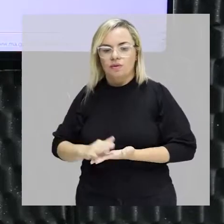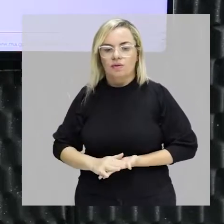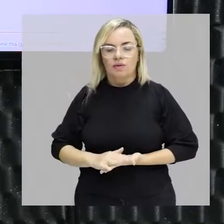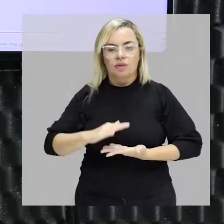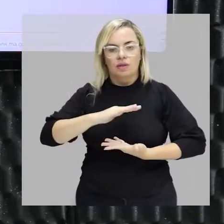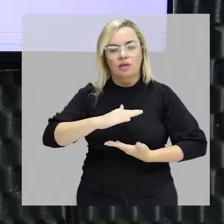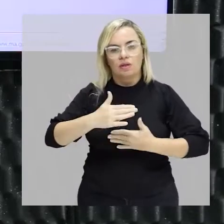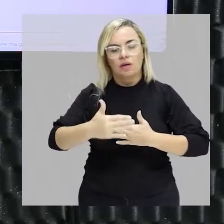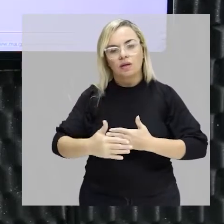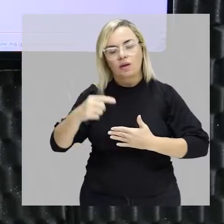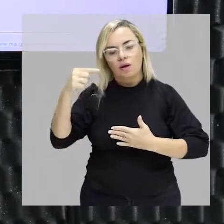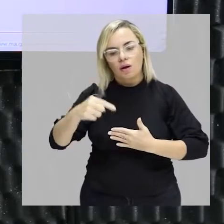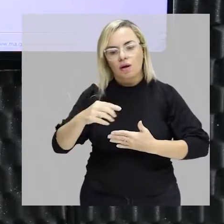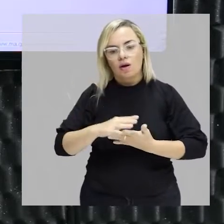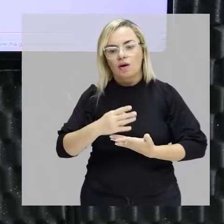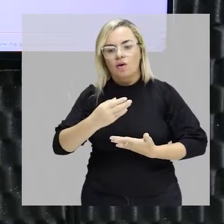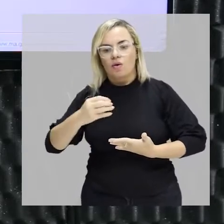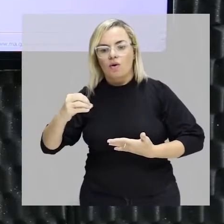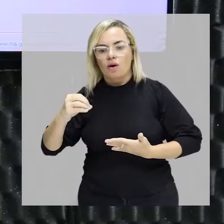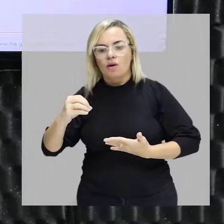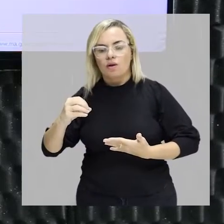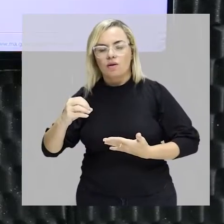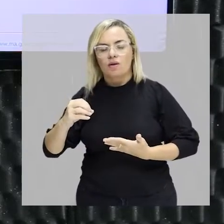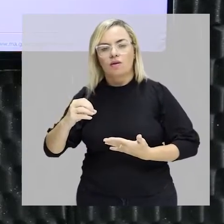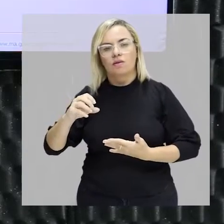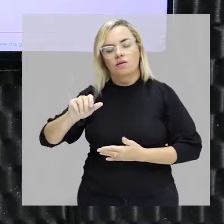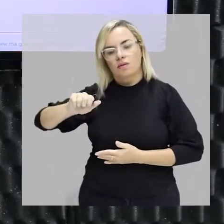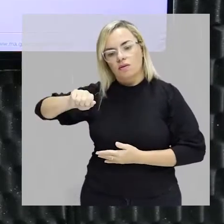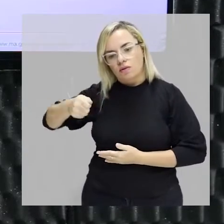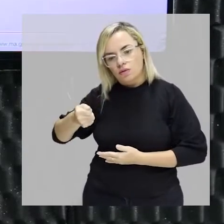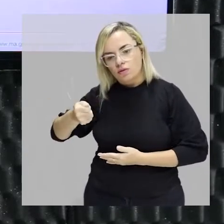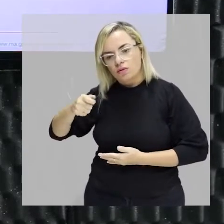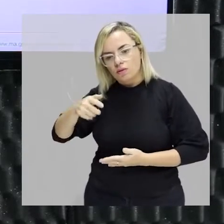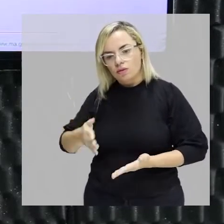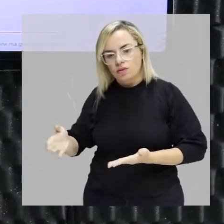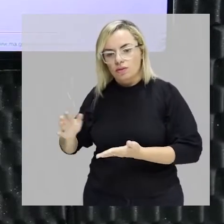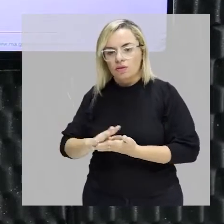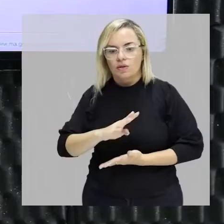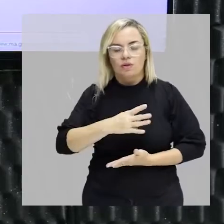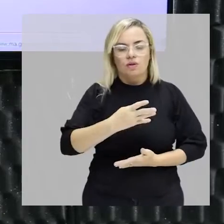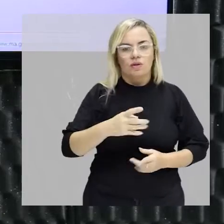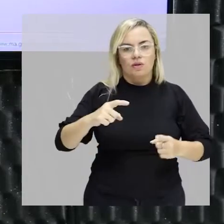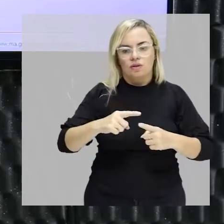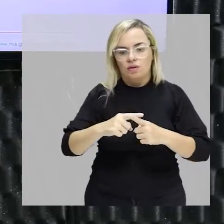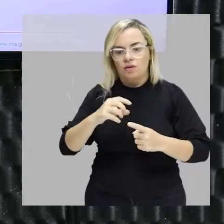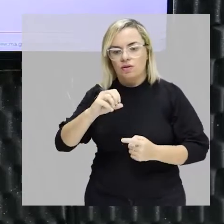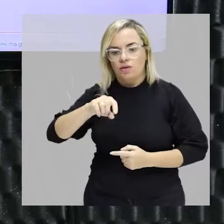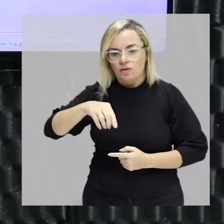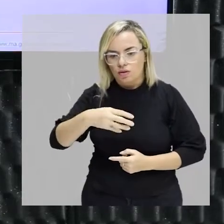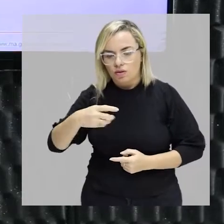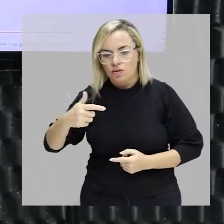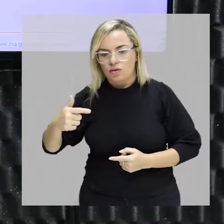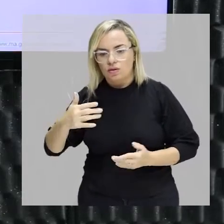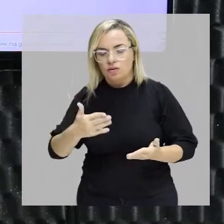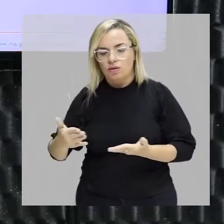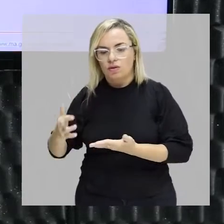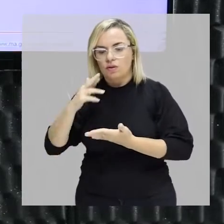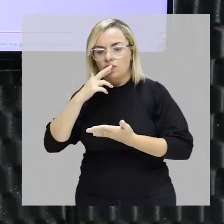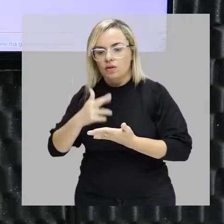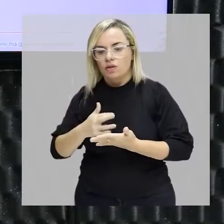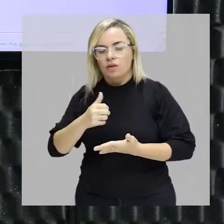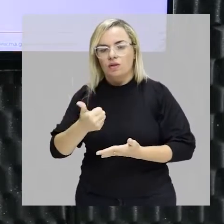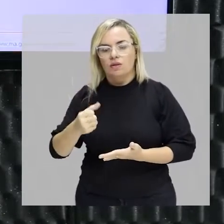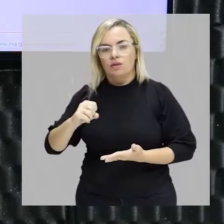cada pacote de 400 chaveiros, ele é dado por 400 vezes os 42 centavos, tá? Que dá R$